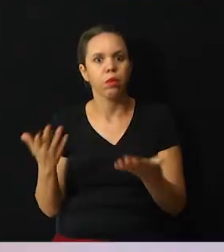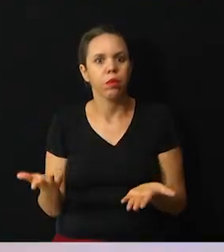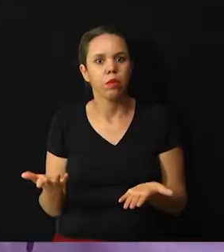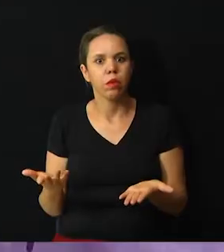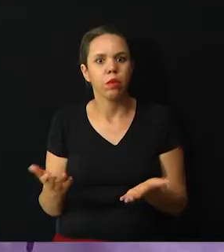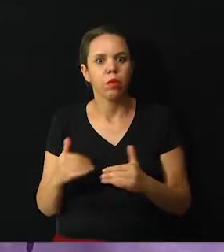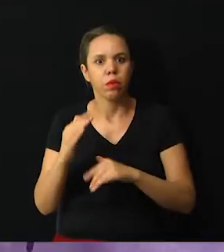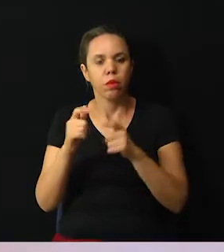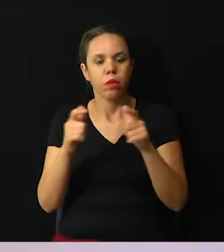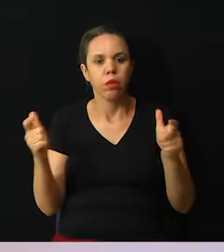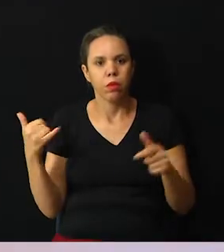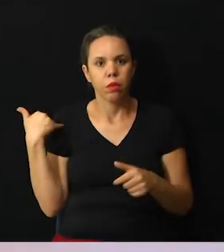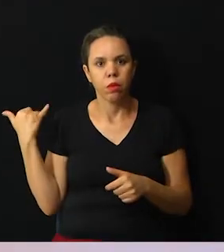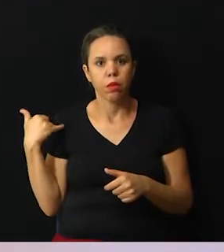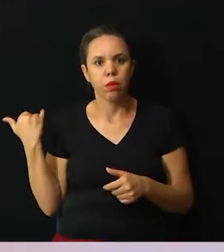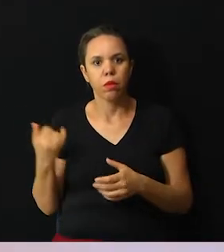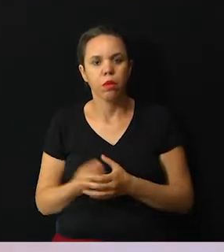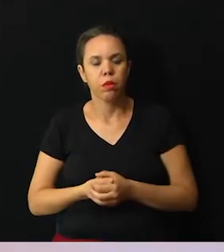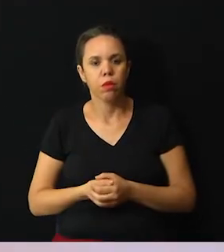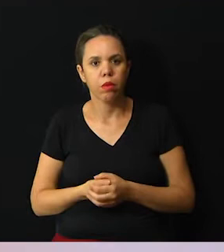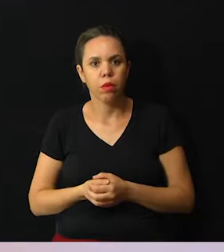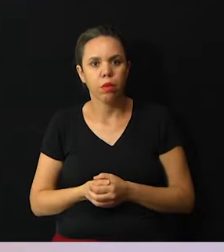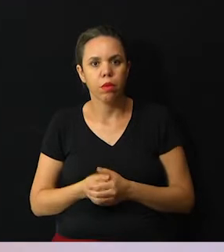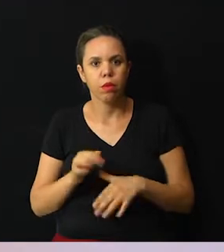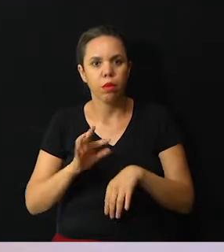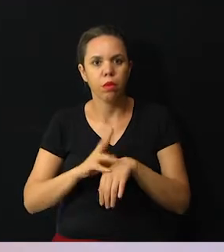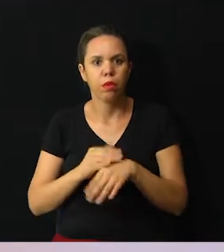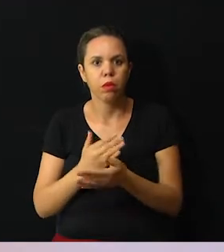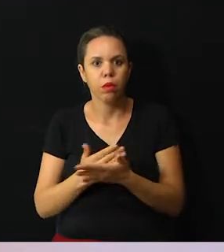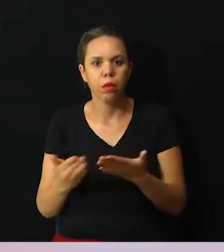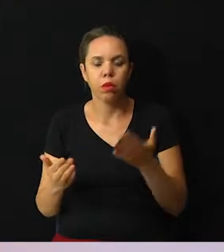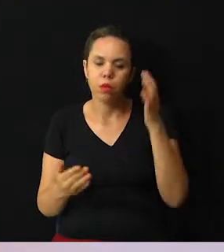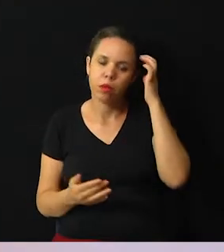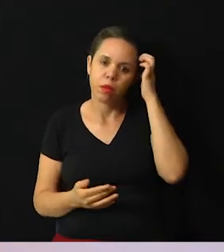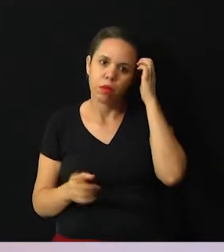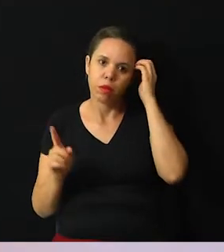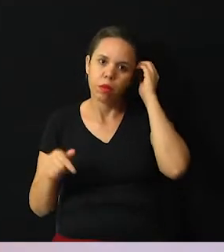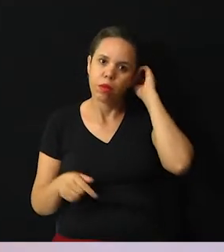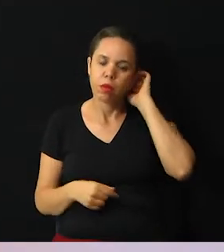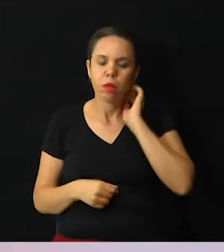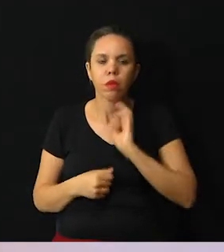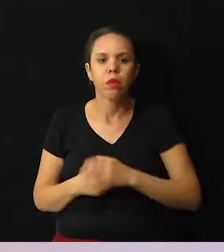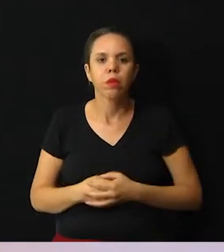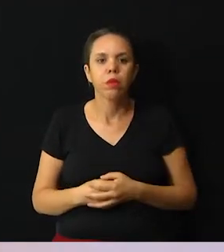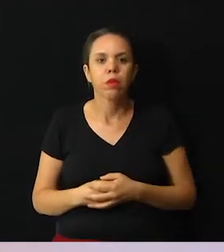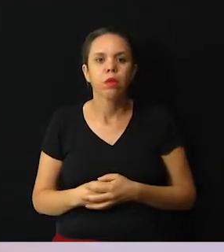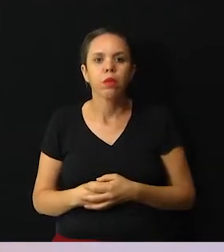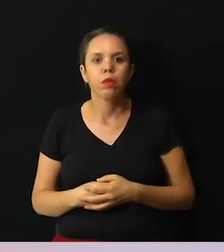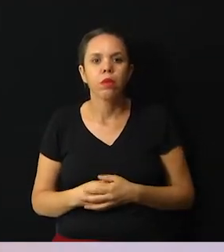paciente? É com o avançar, então, da idade que a doença começa a se manifestar, é isso?